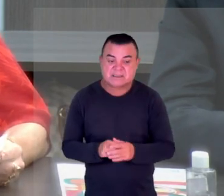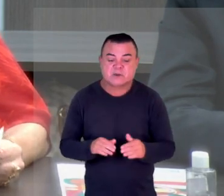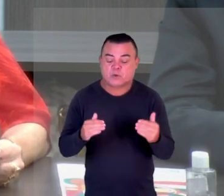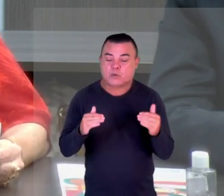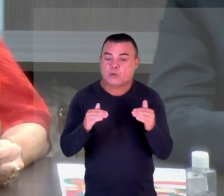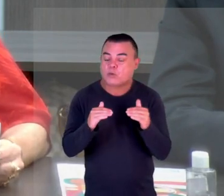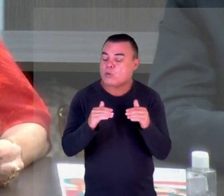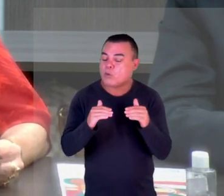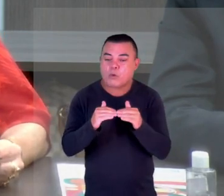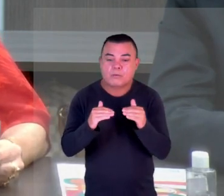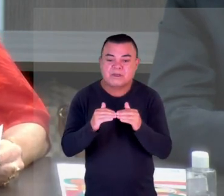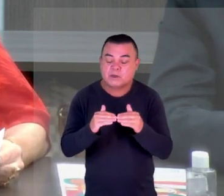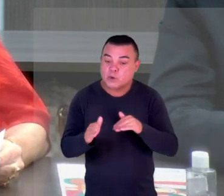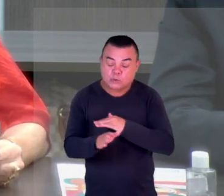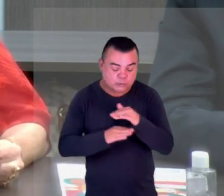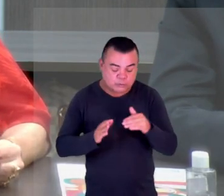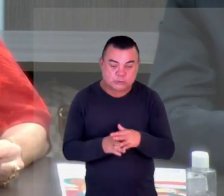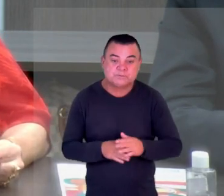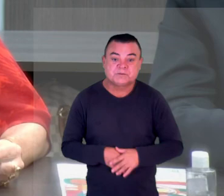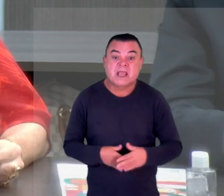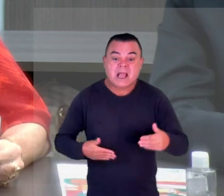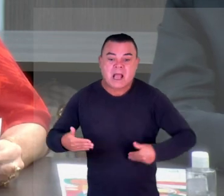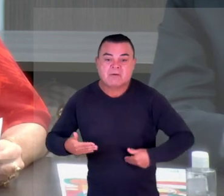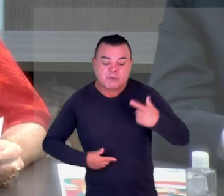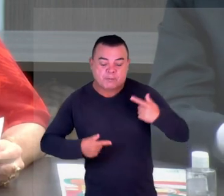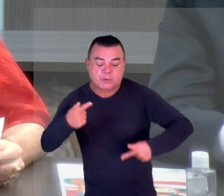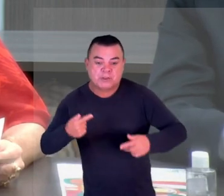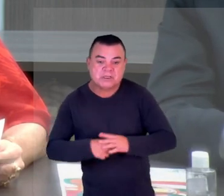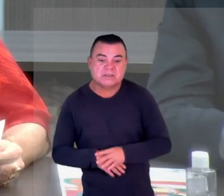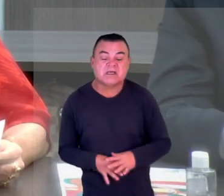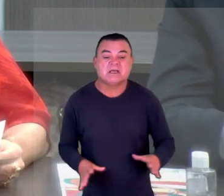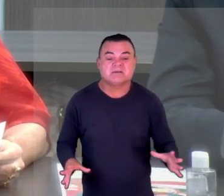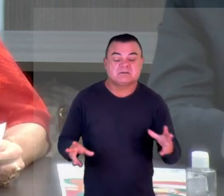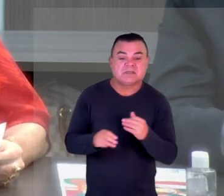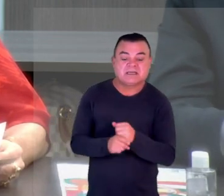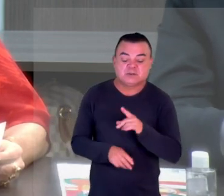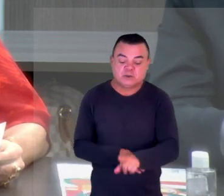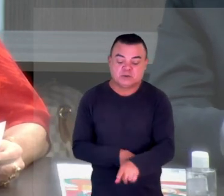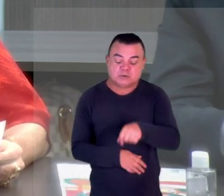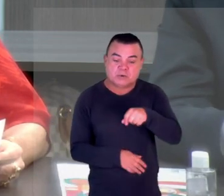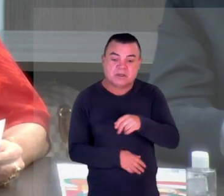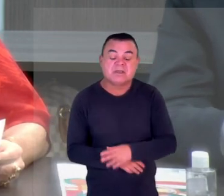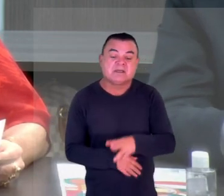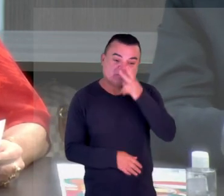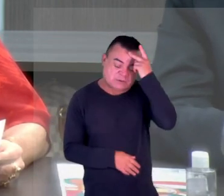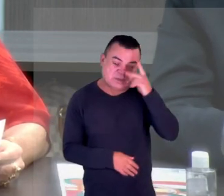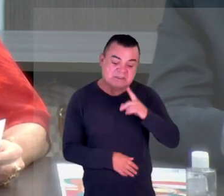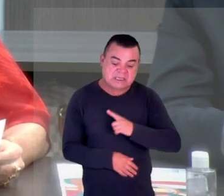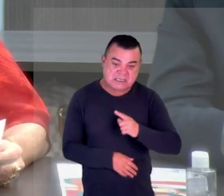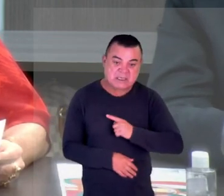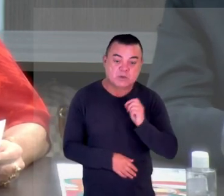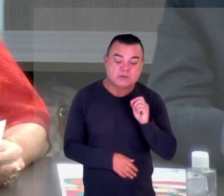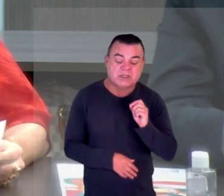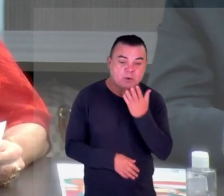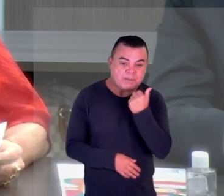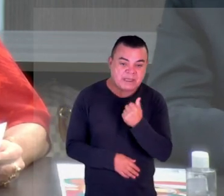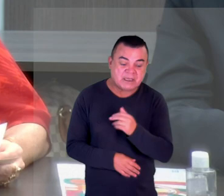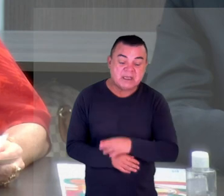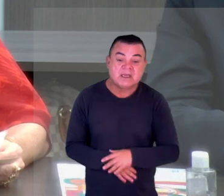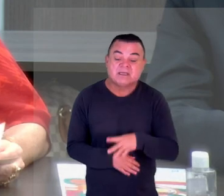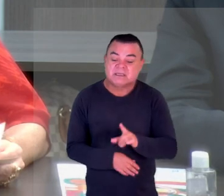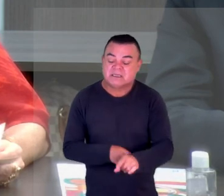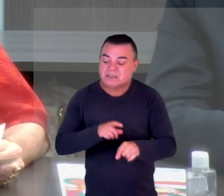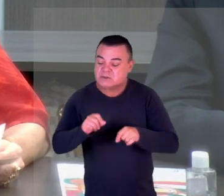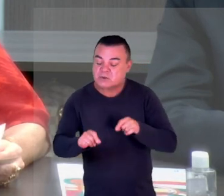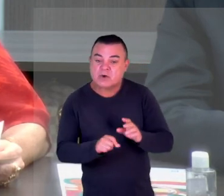aqui a fome é política de escolha daqueles que t o que comer e que escolhem diariamente quem